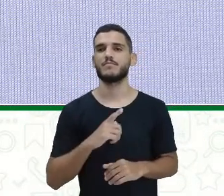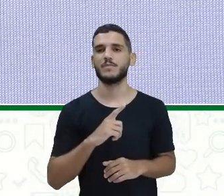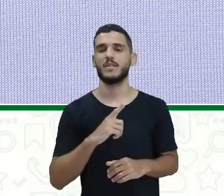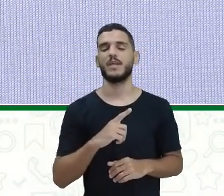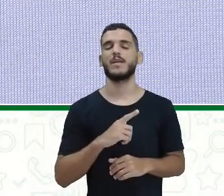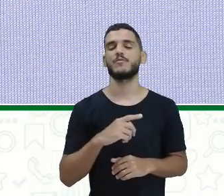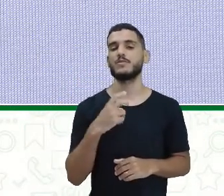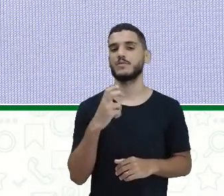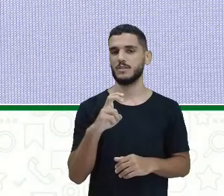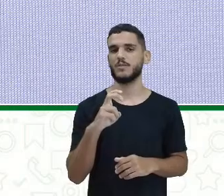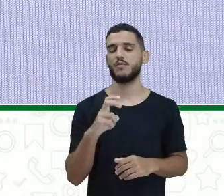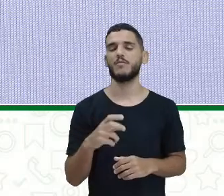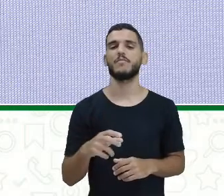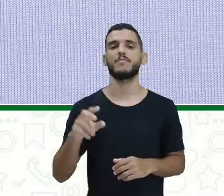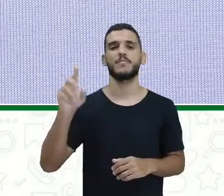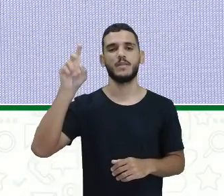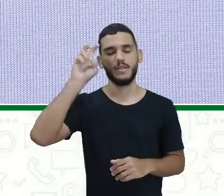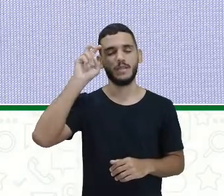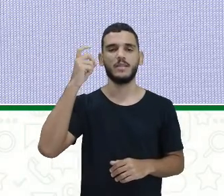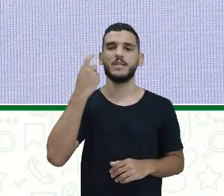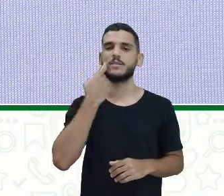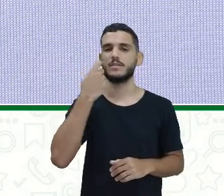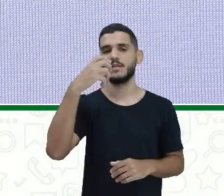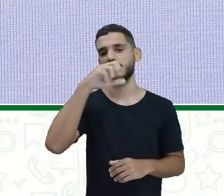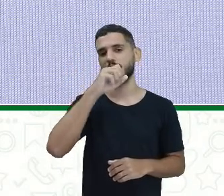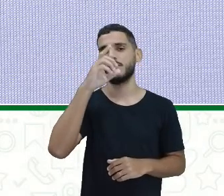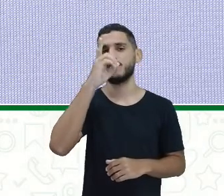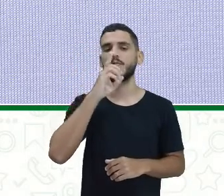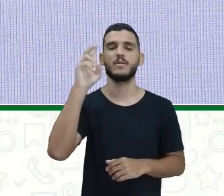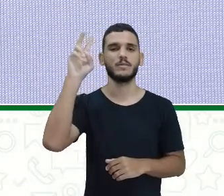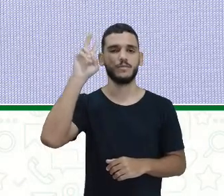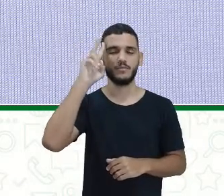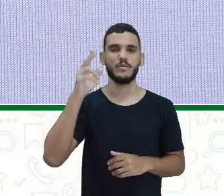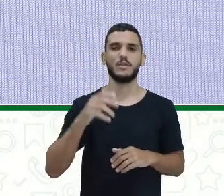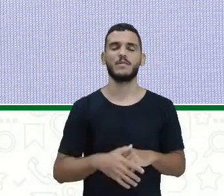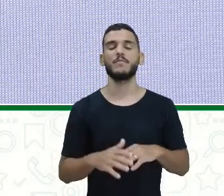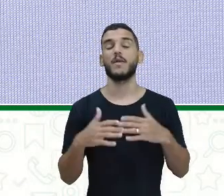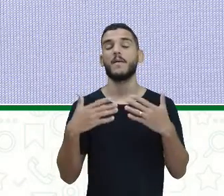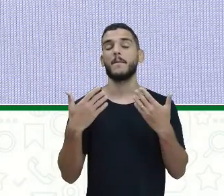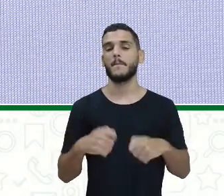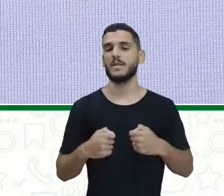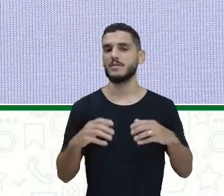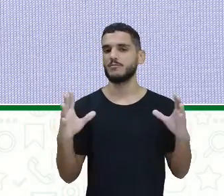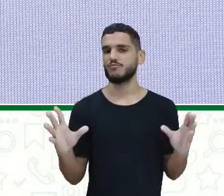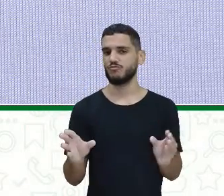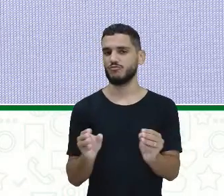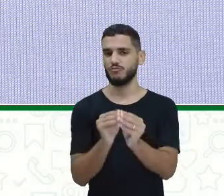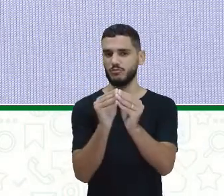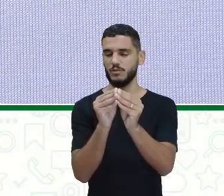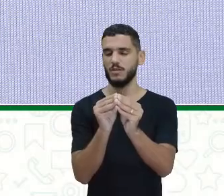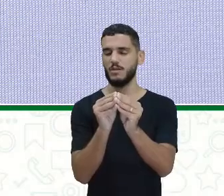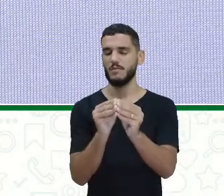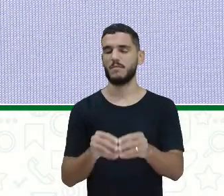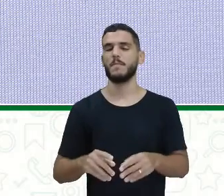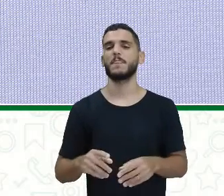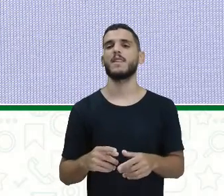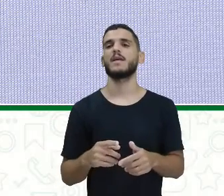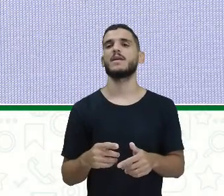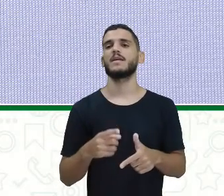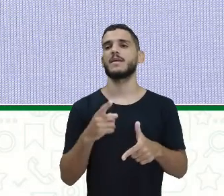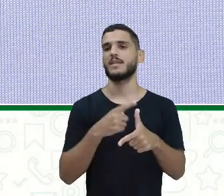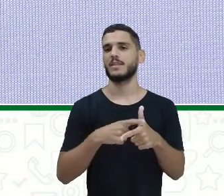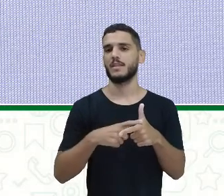quinta, sexta, sábado, domingo e segunda. Então, eu vou ter que juntar essas temperaturas e vou ter que dividir